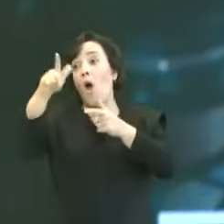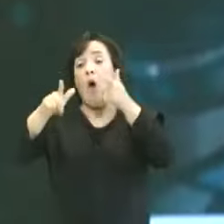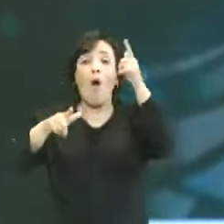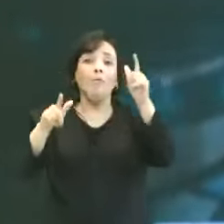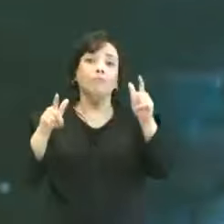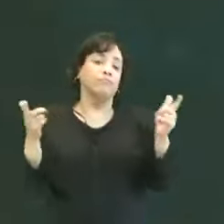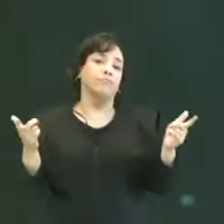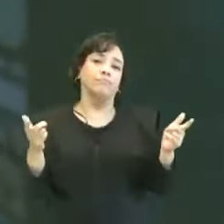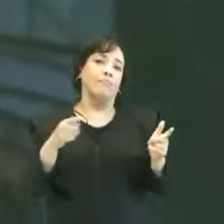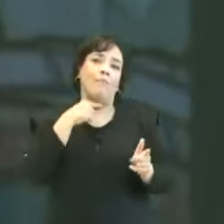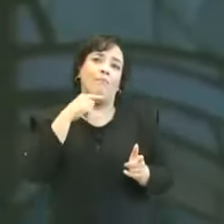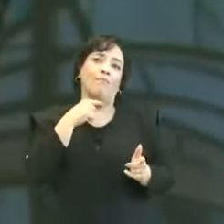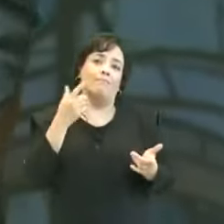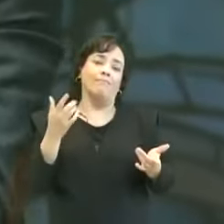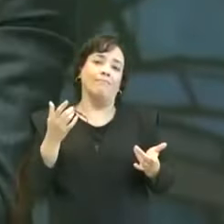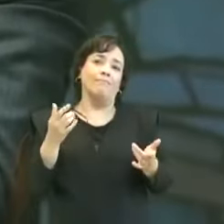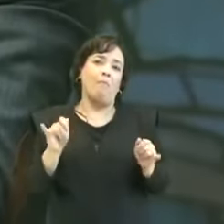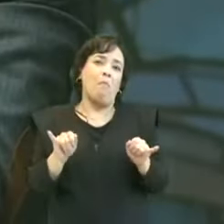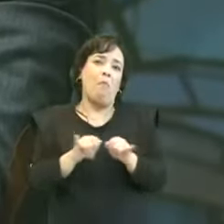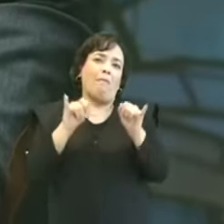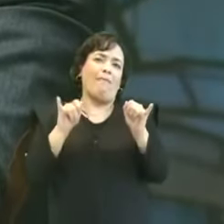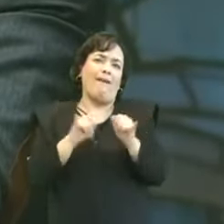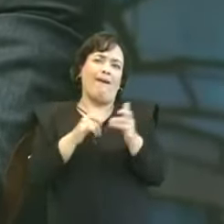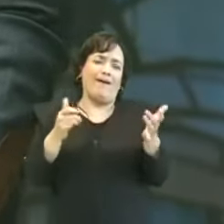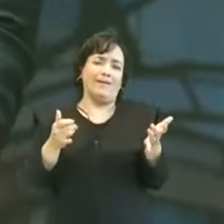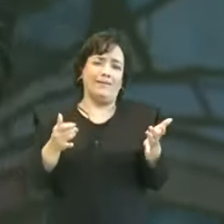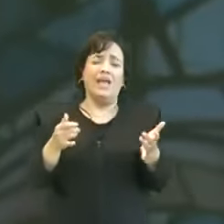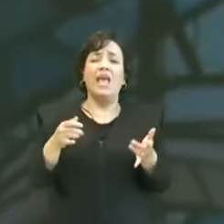Dizemos que Deus é o centro, mas Ele não é.